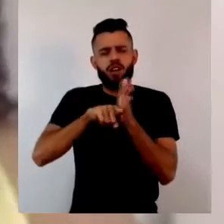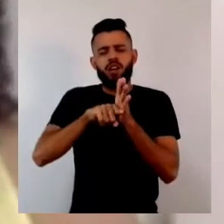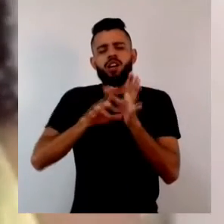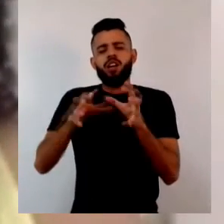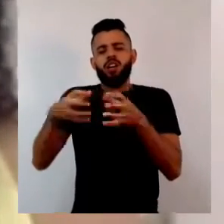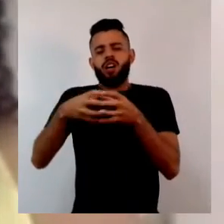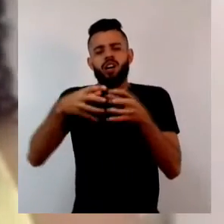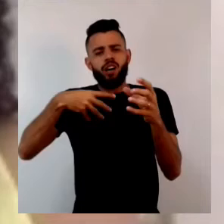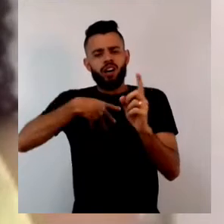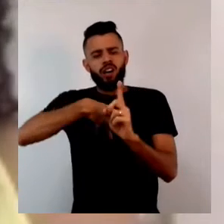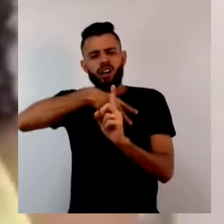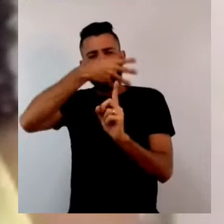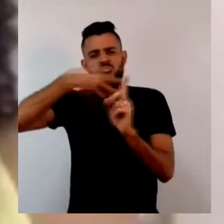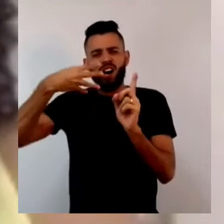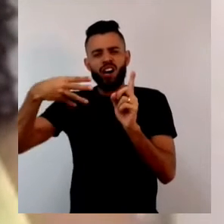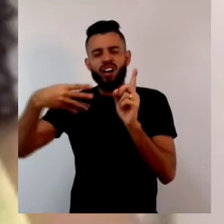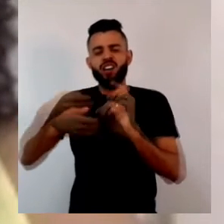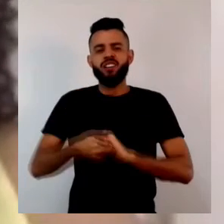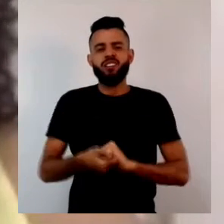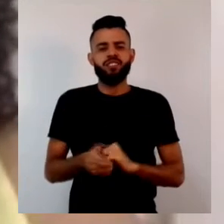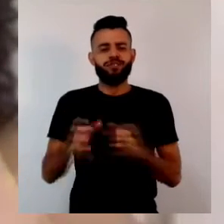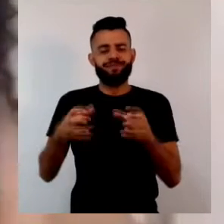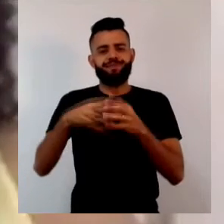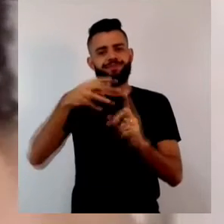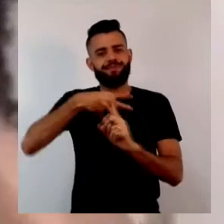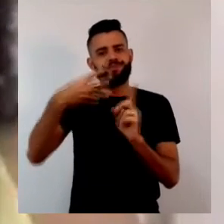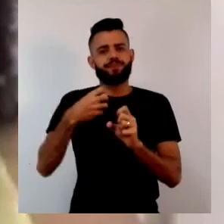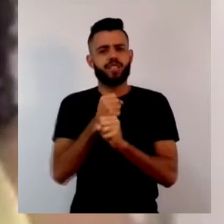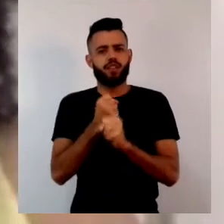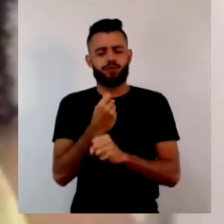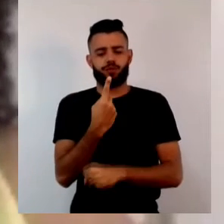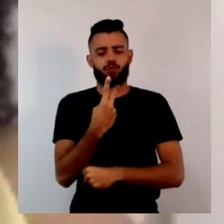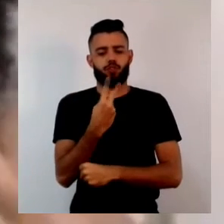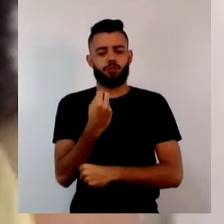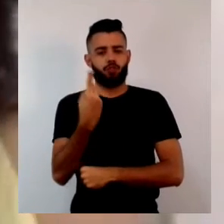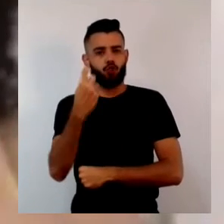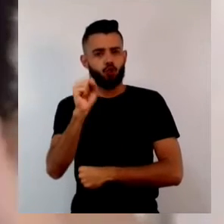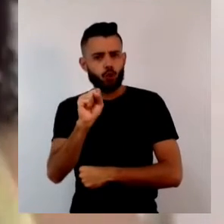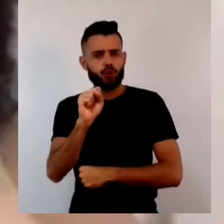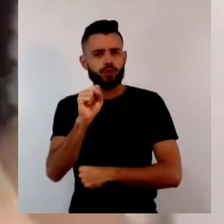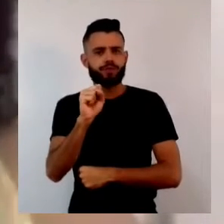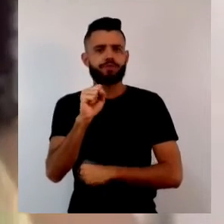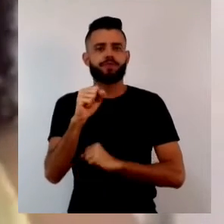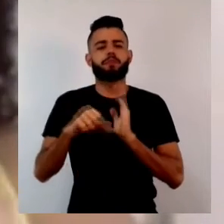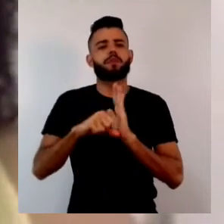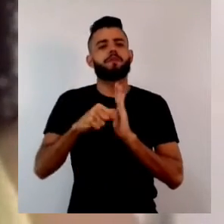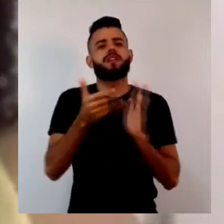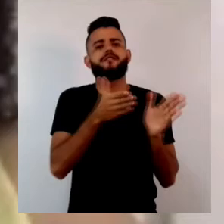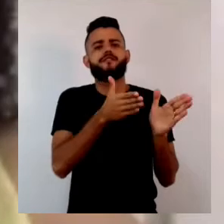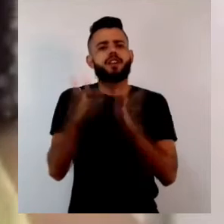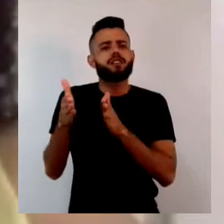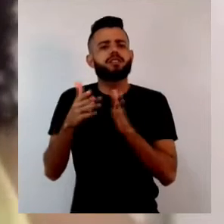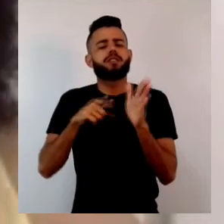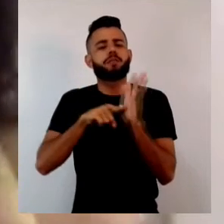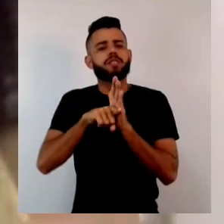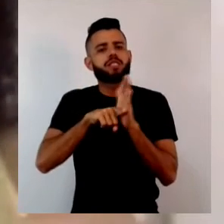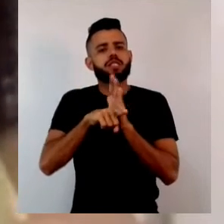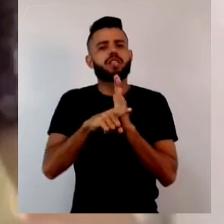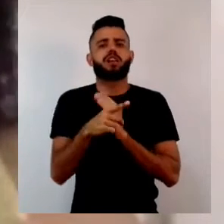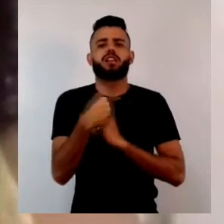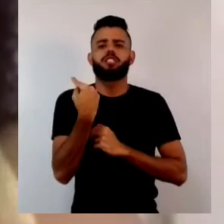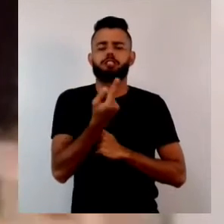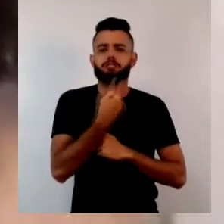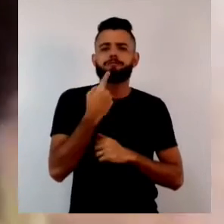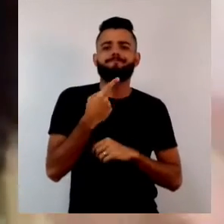LGBTQ, em 2018, e logo na primeira fase da pesquisa, a gente faz aquela busca por dados